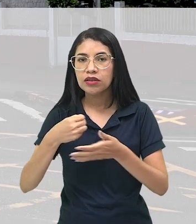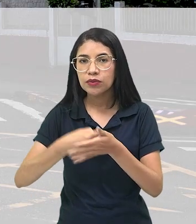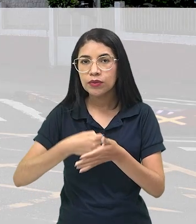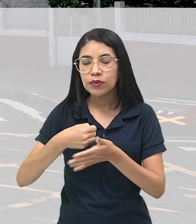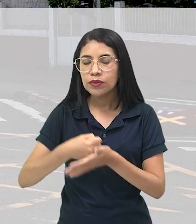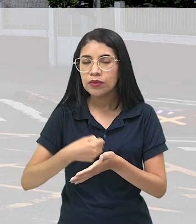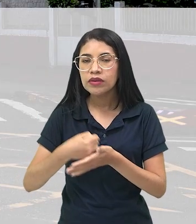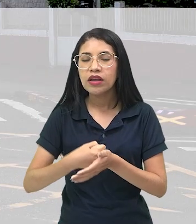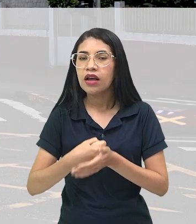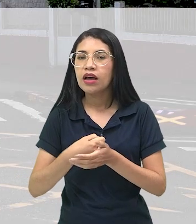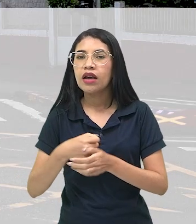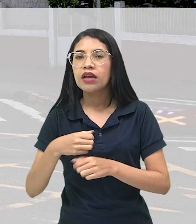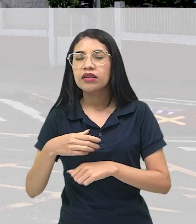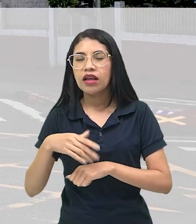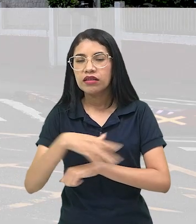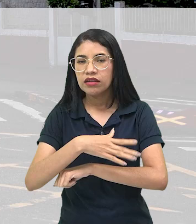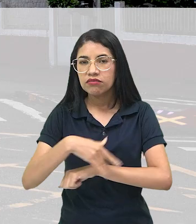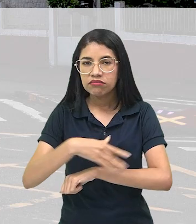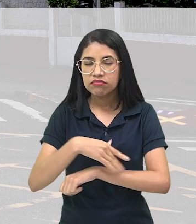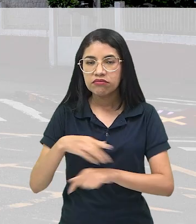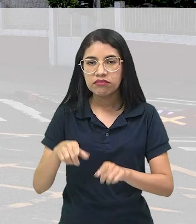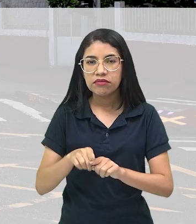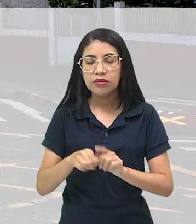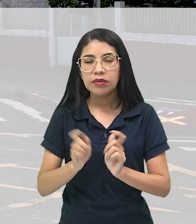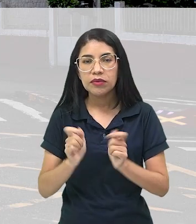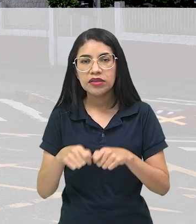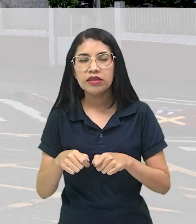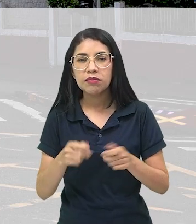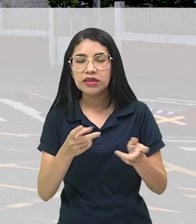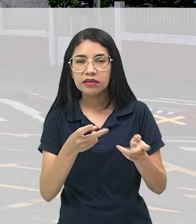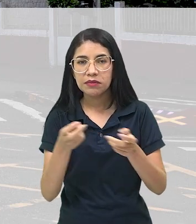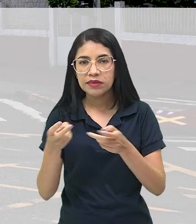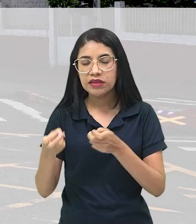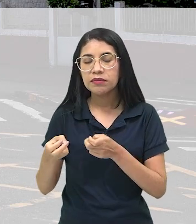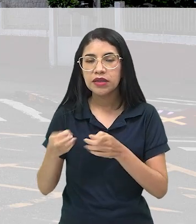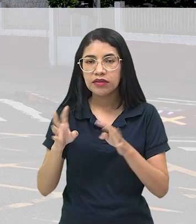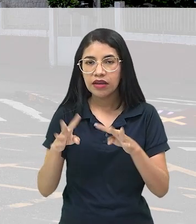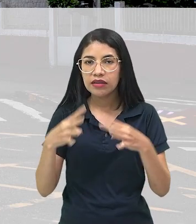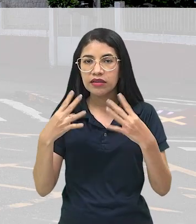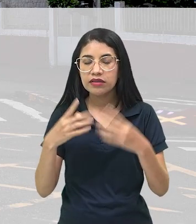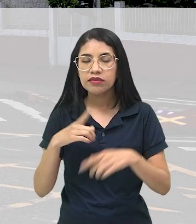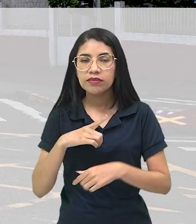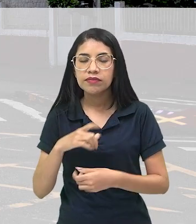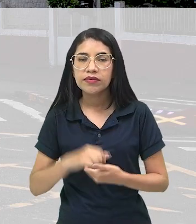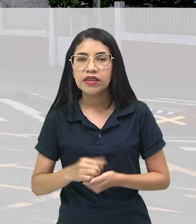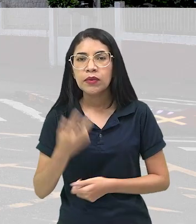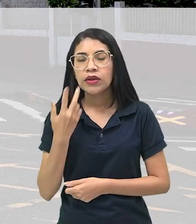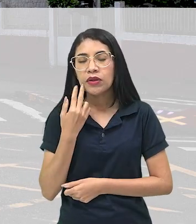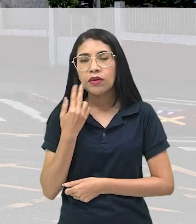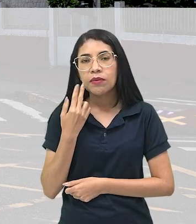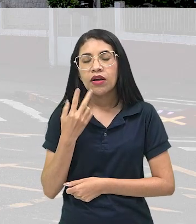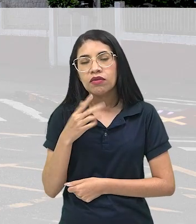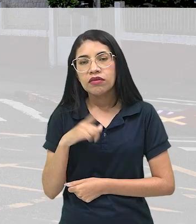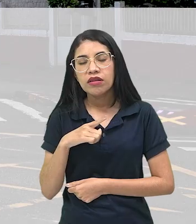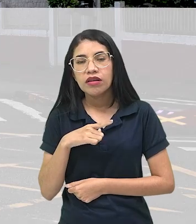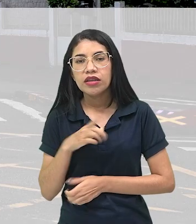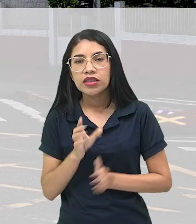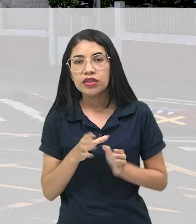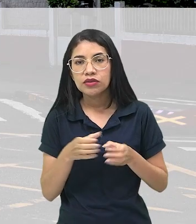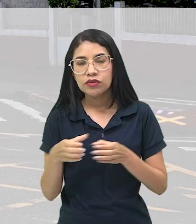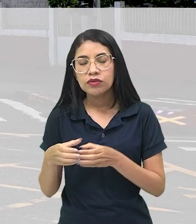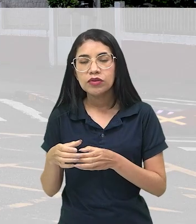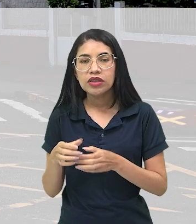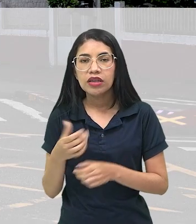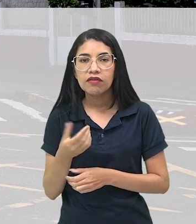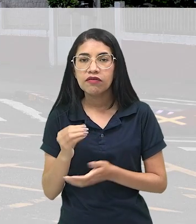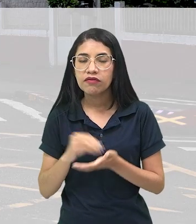voz alta, ocupar os espaços para poderem serem ouvidos. Tem sido muito comum essas pessoas não terem